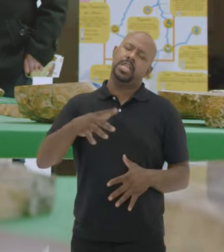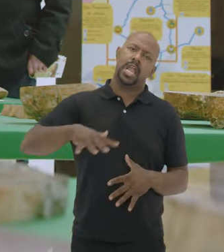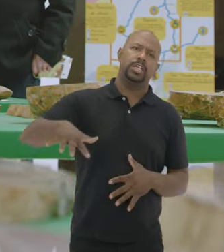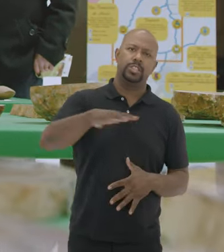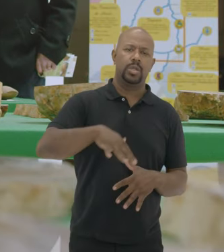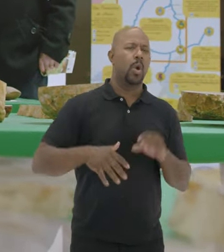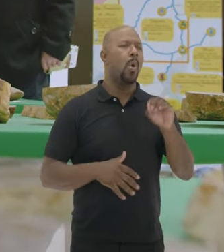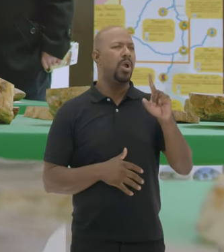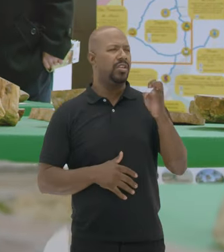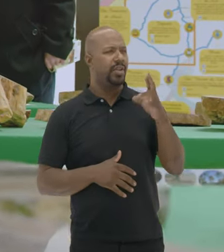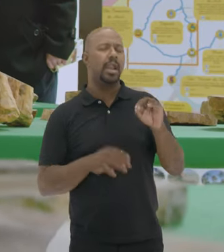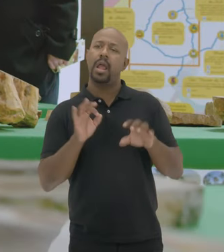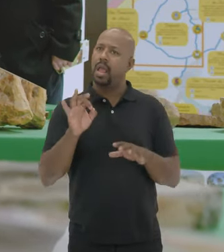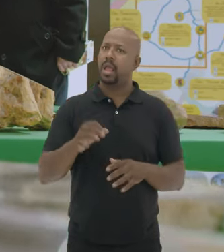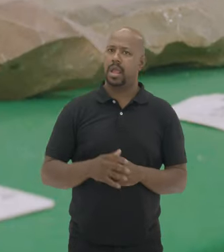região